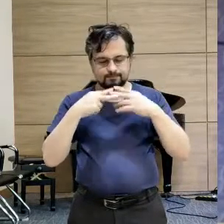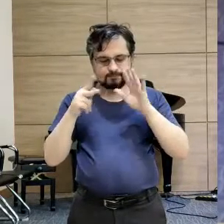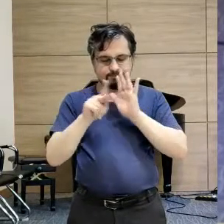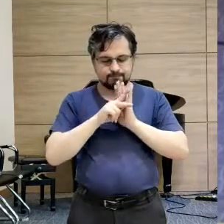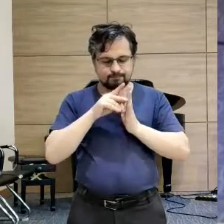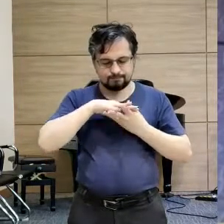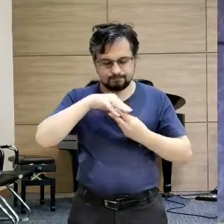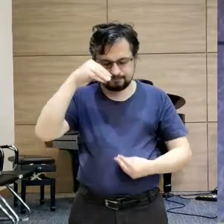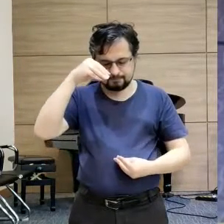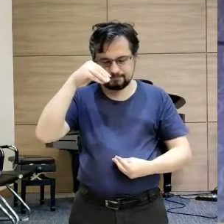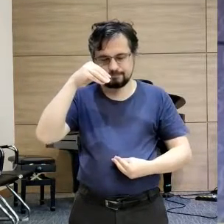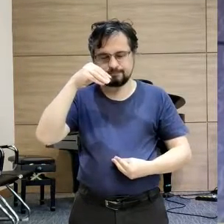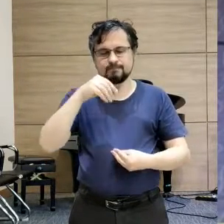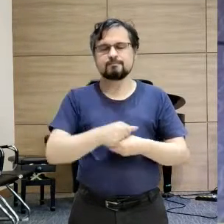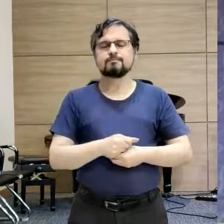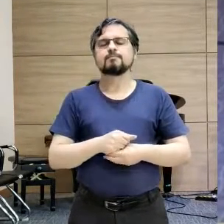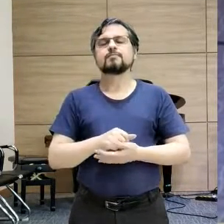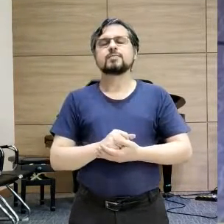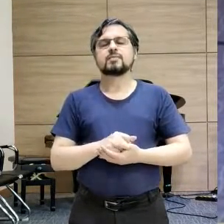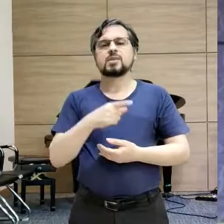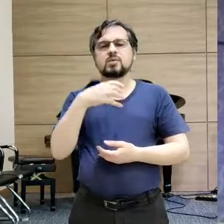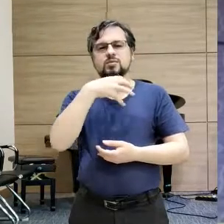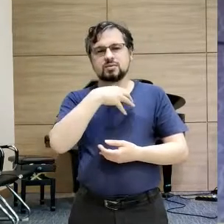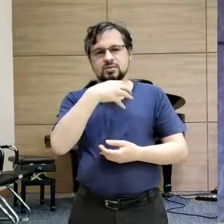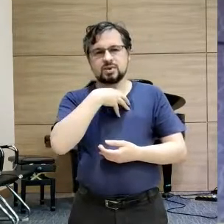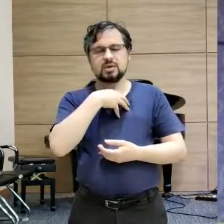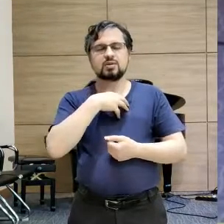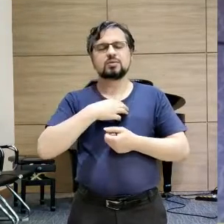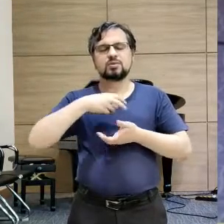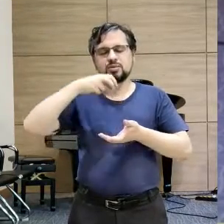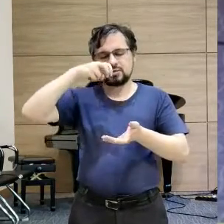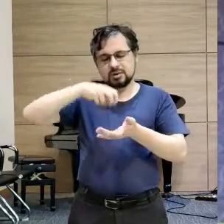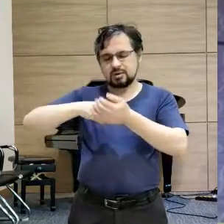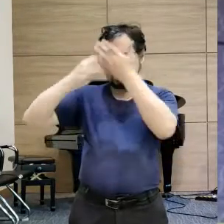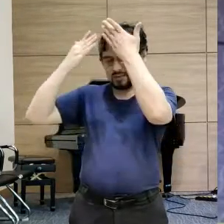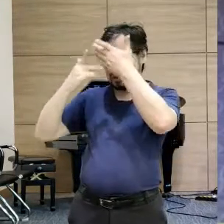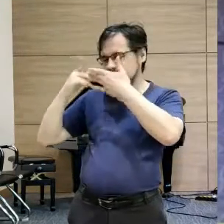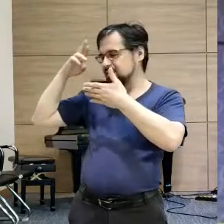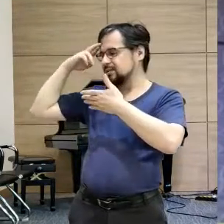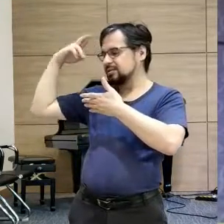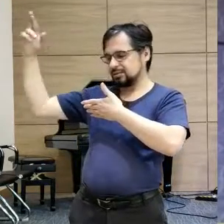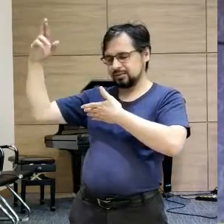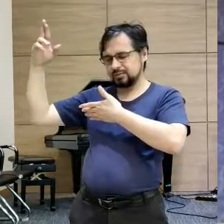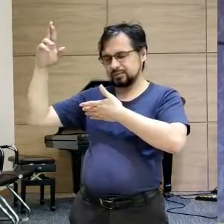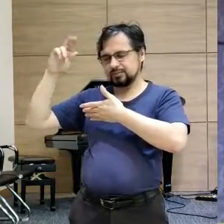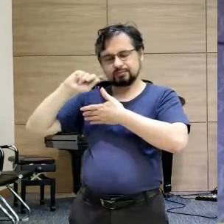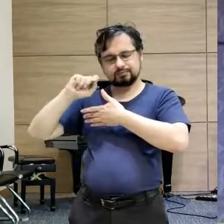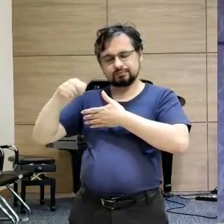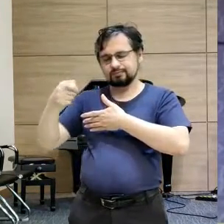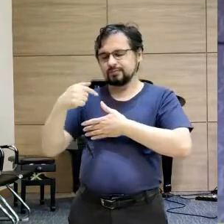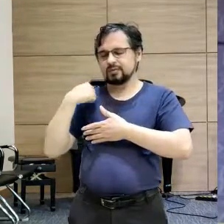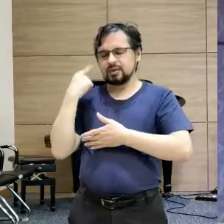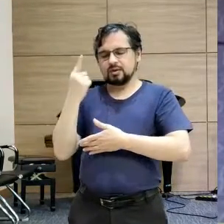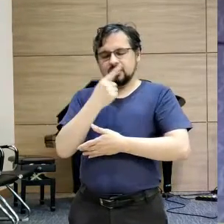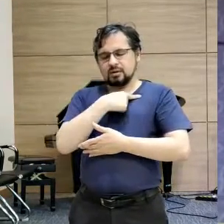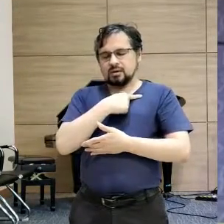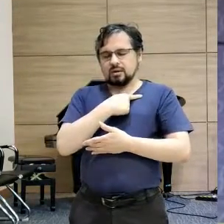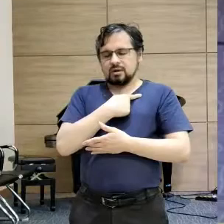agora. Essa posição de ajoelhar na presença do Senhor, significa dizer que nós